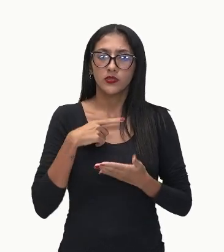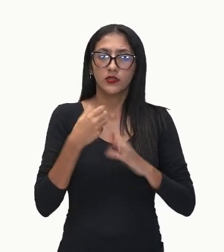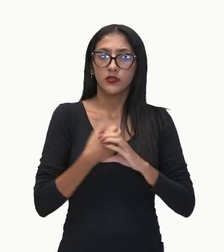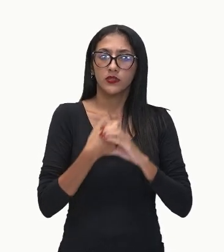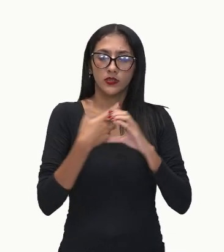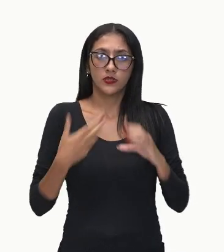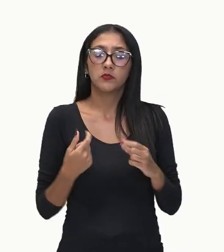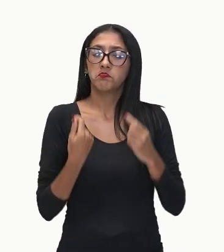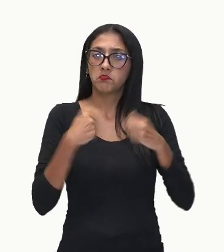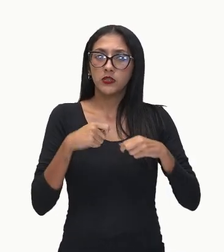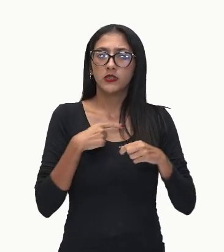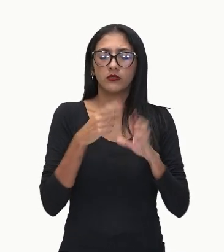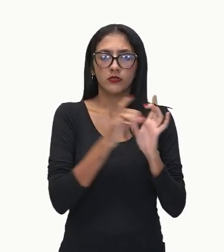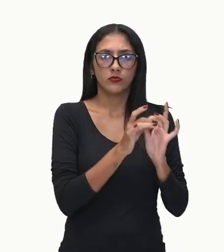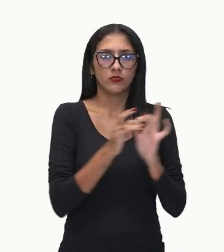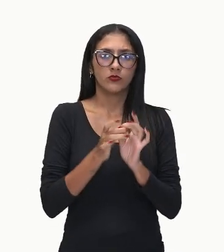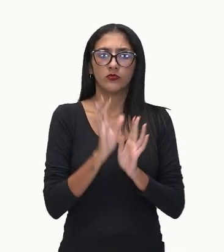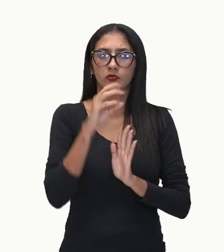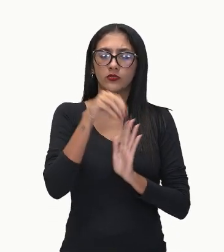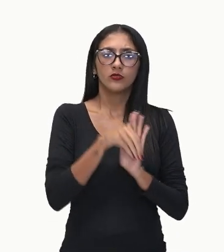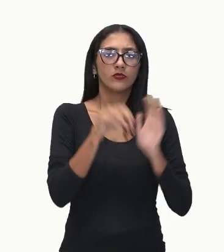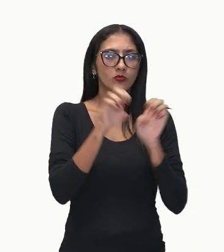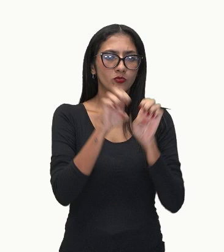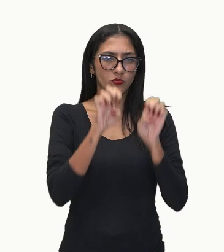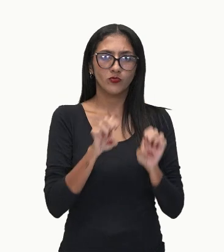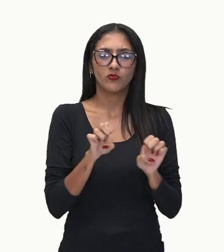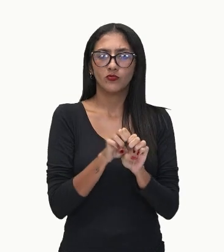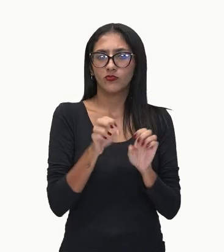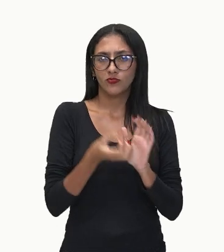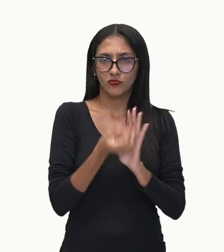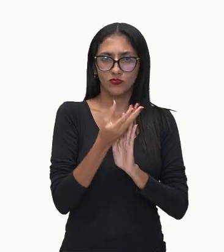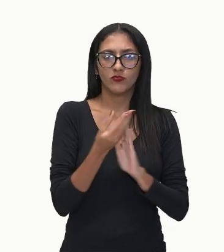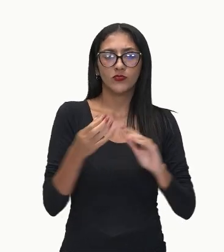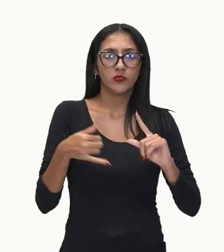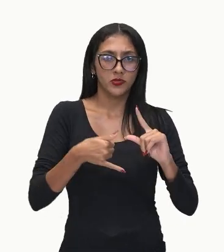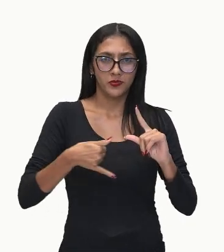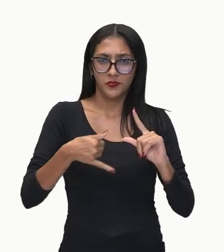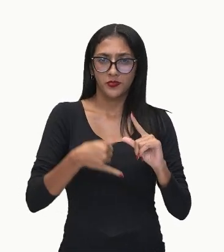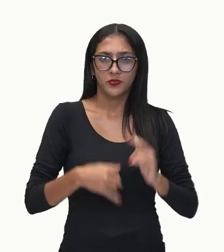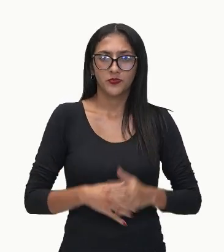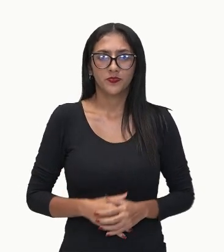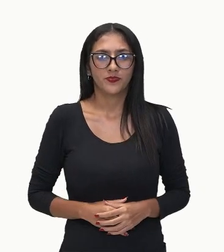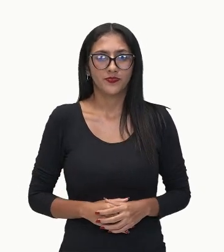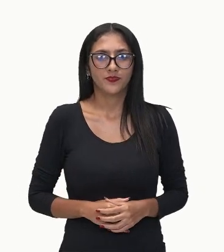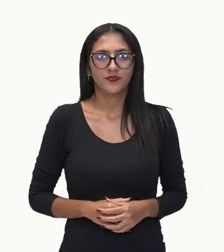para que ocorra a formação do lipídio, ok?